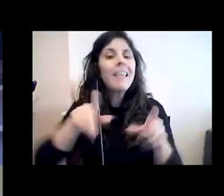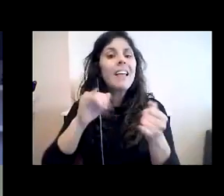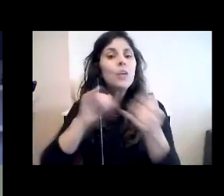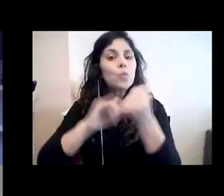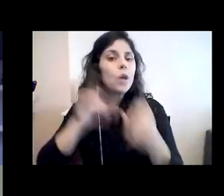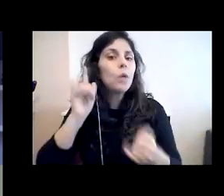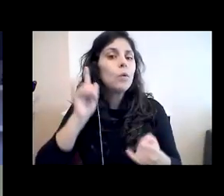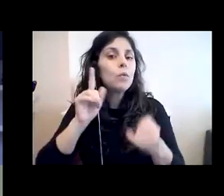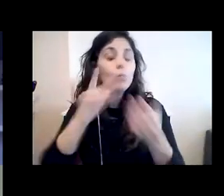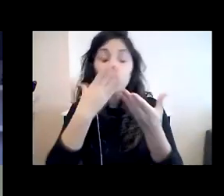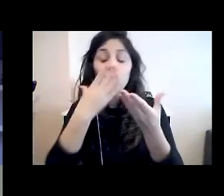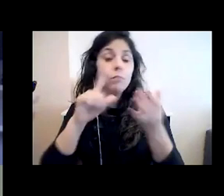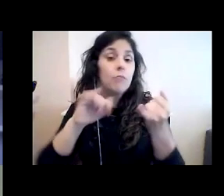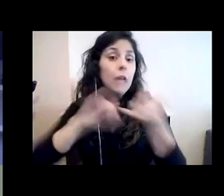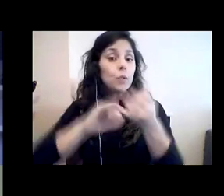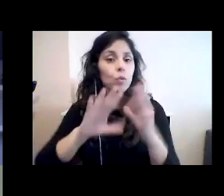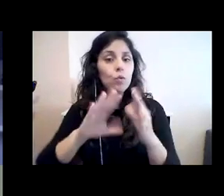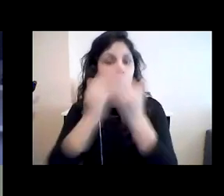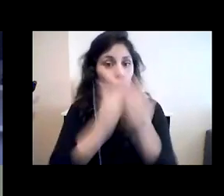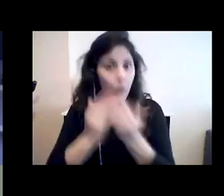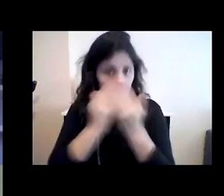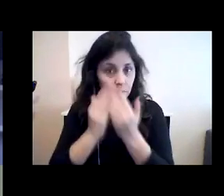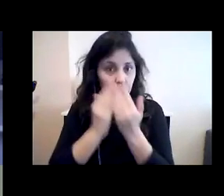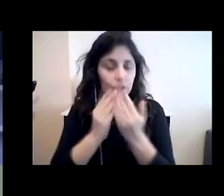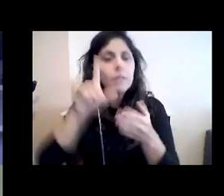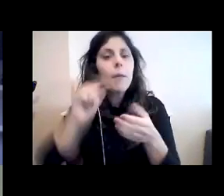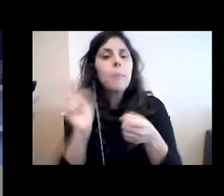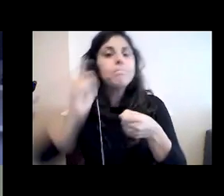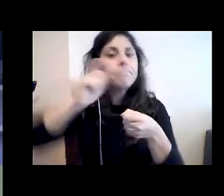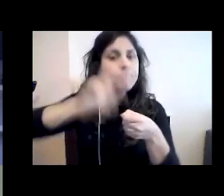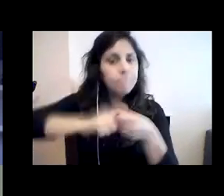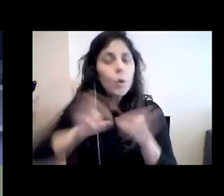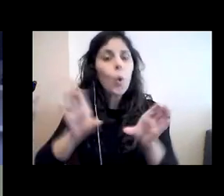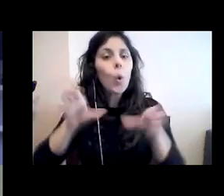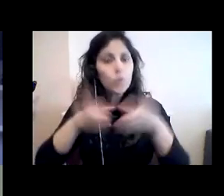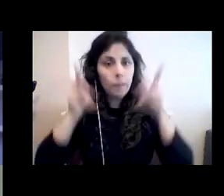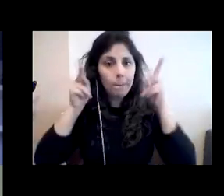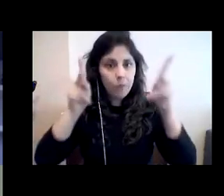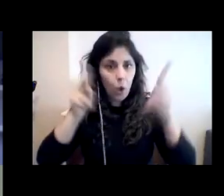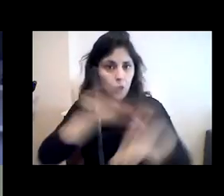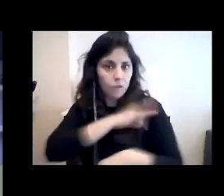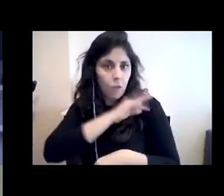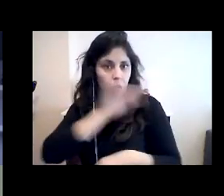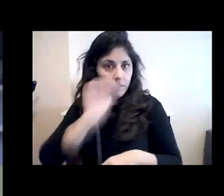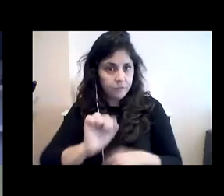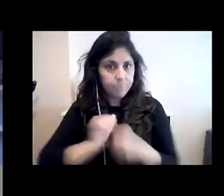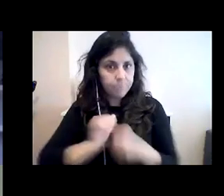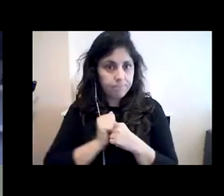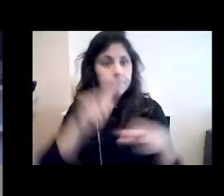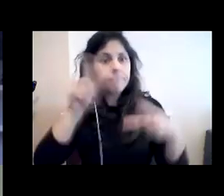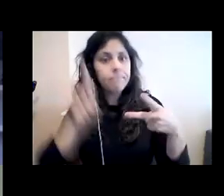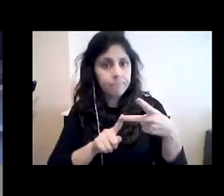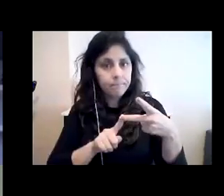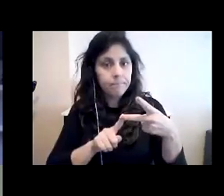Estudantes e é ainda membro do Conselho Pedagógico da Faculdade. O Eduardo,